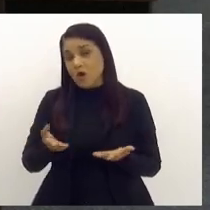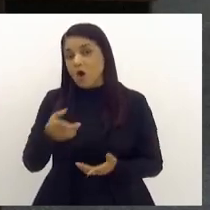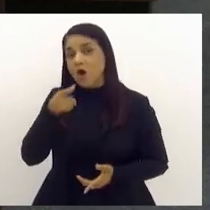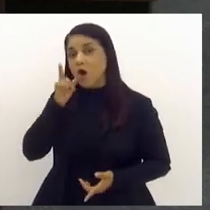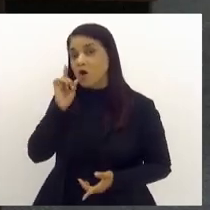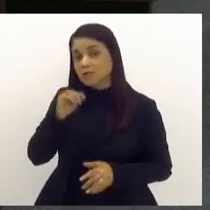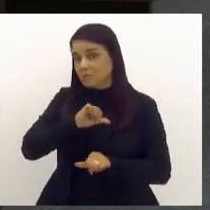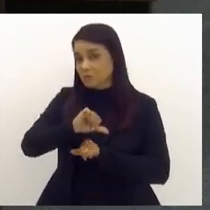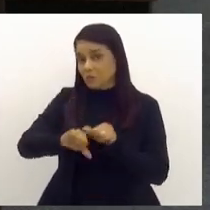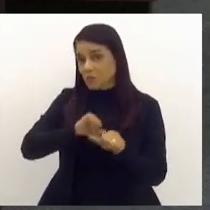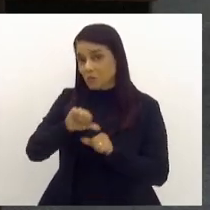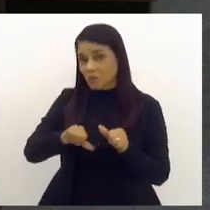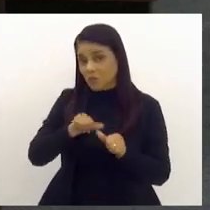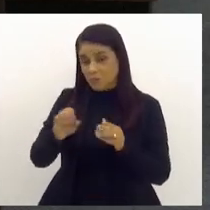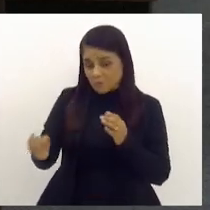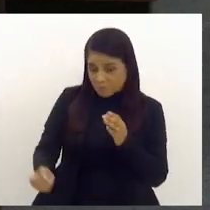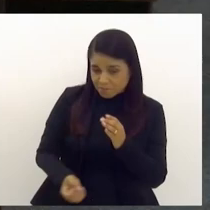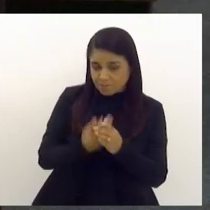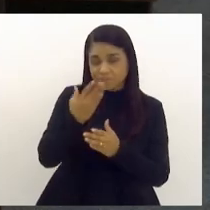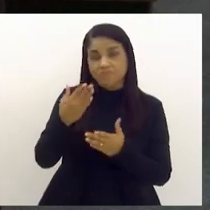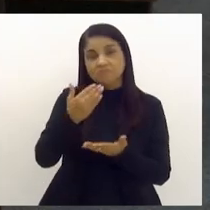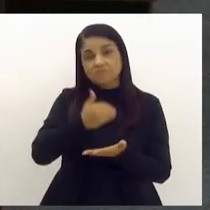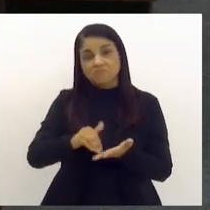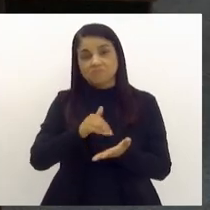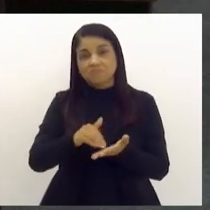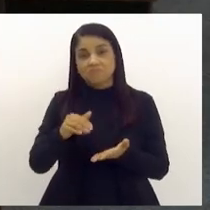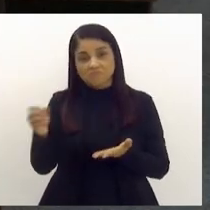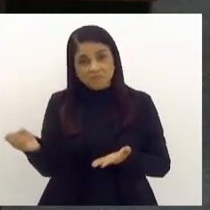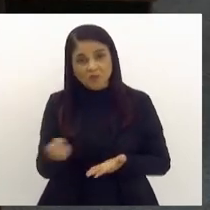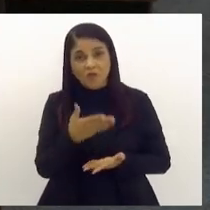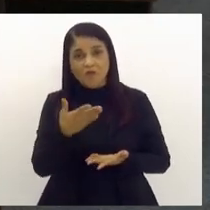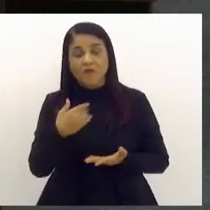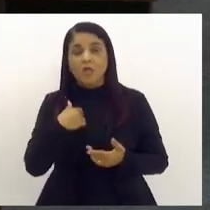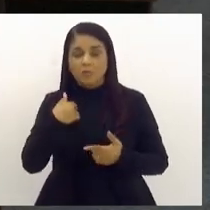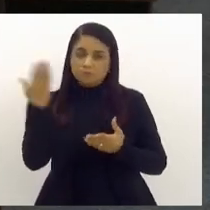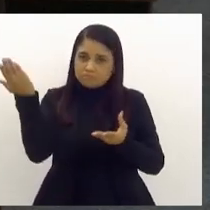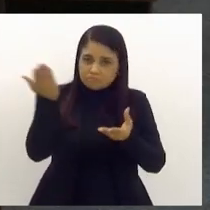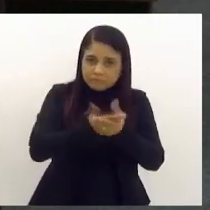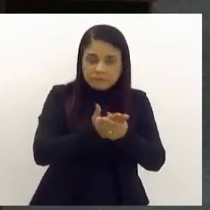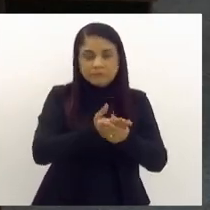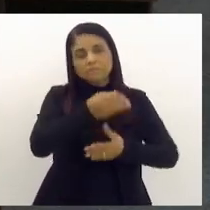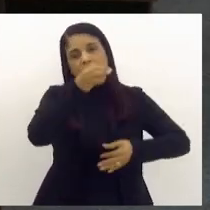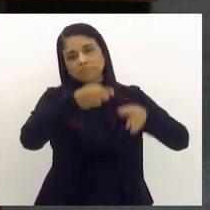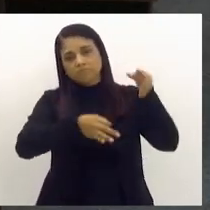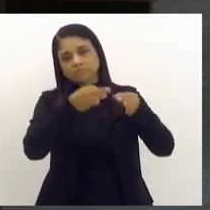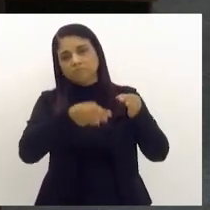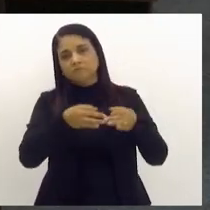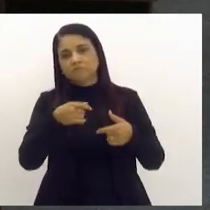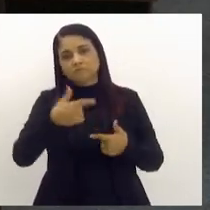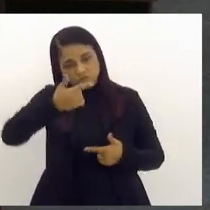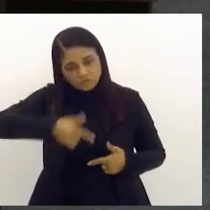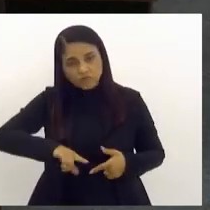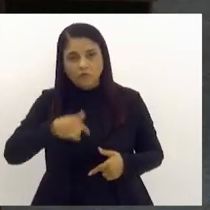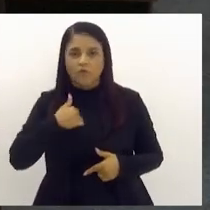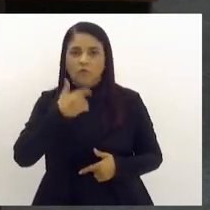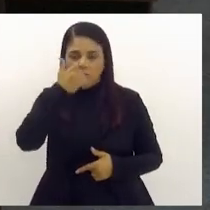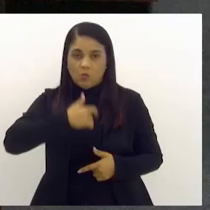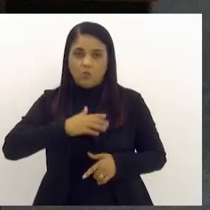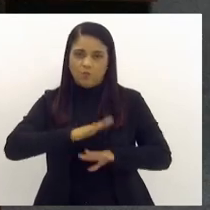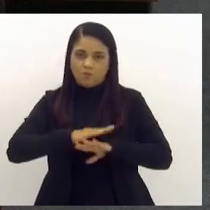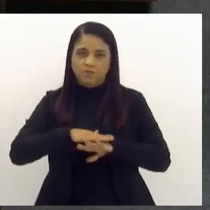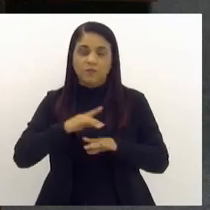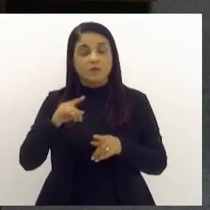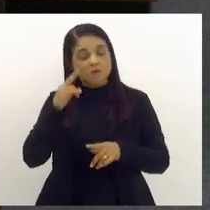Ontem mesmo já mudou. Já criou mais uma secretaria. E já entrei novamente na justiça hoje. Então, queria chamar a atenção sobre